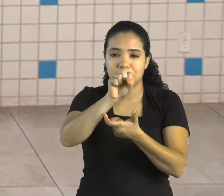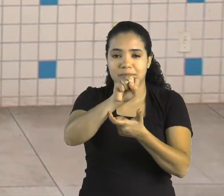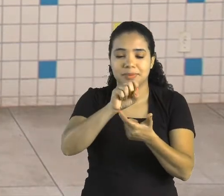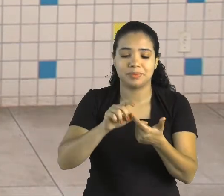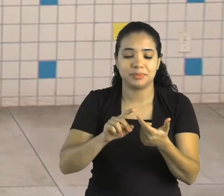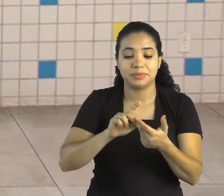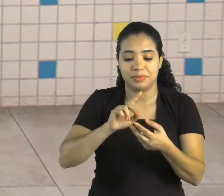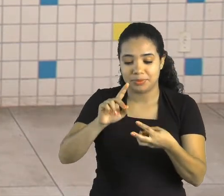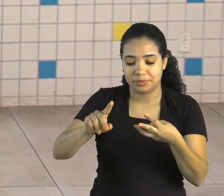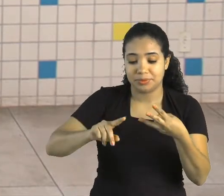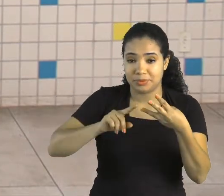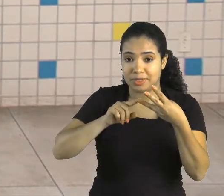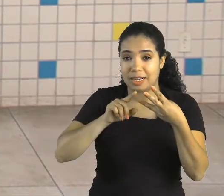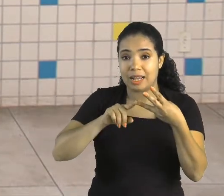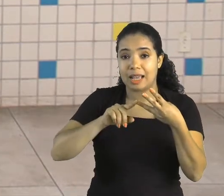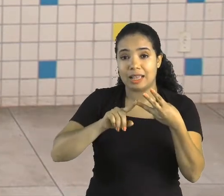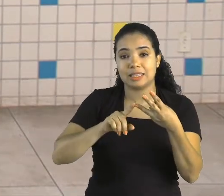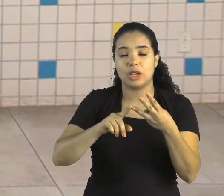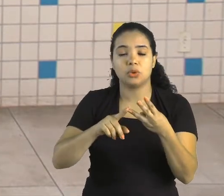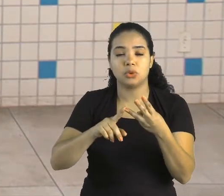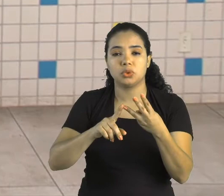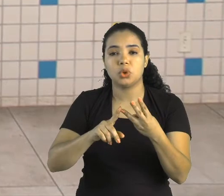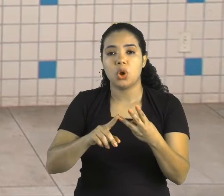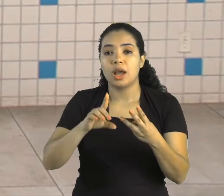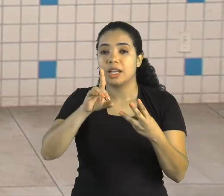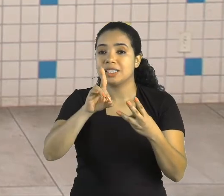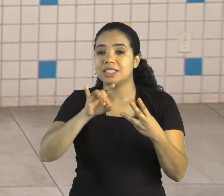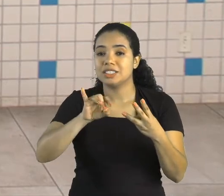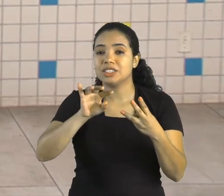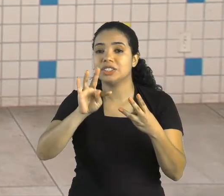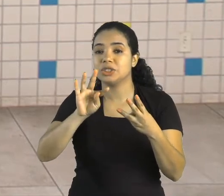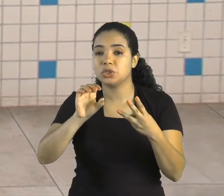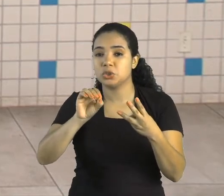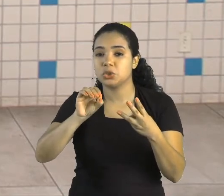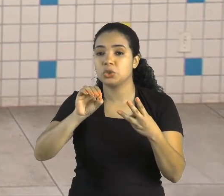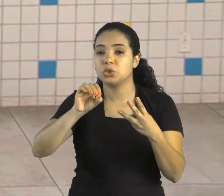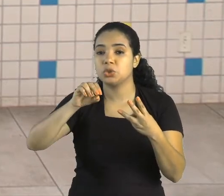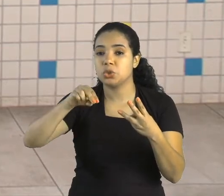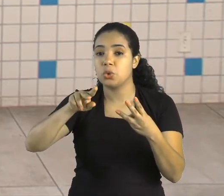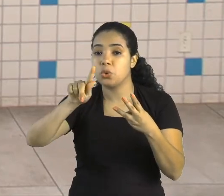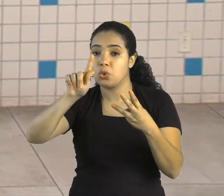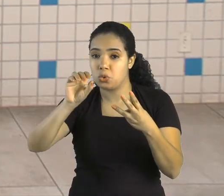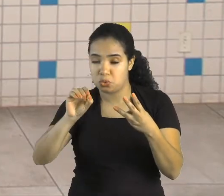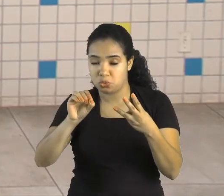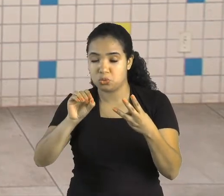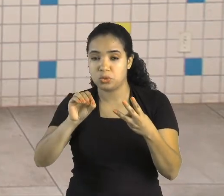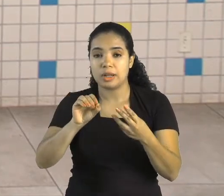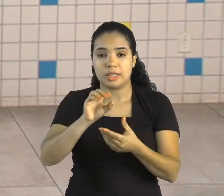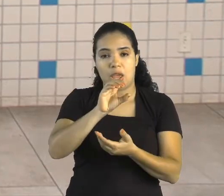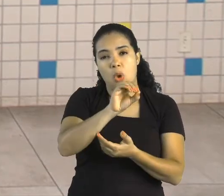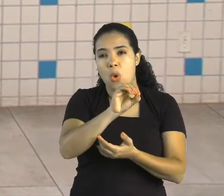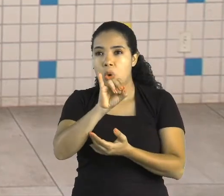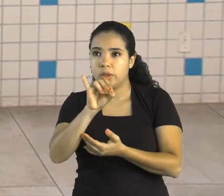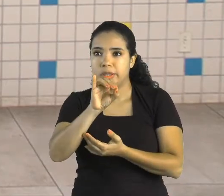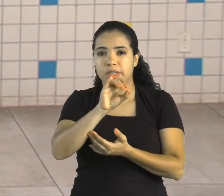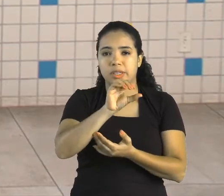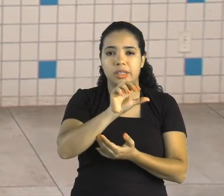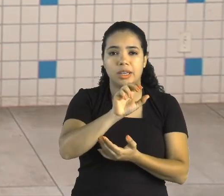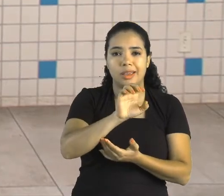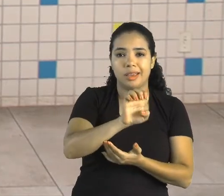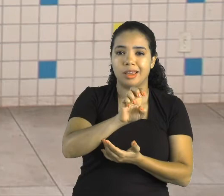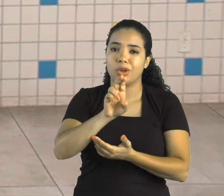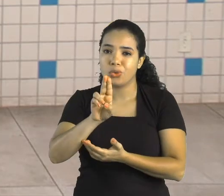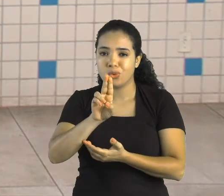do ditongo, que é o encontro de duas vogais, uma vogal e uma semivogal na mesma sílaba. E a